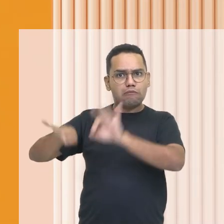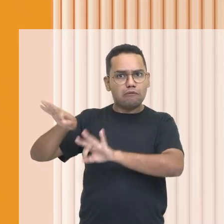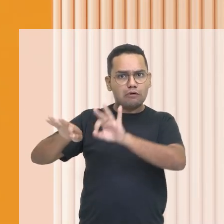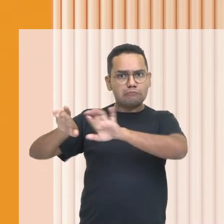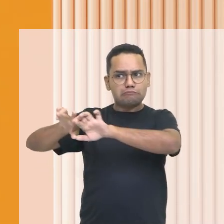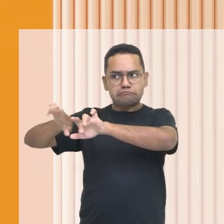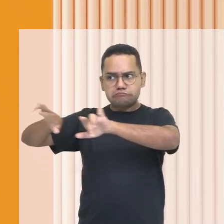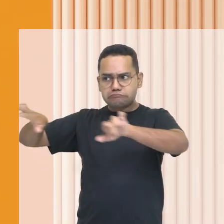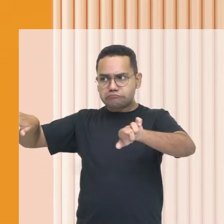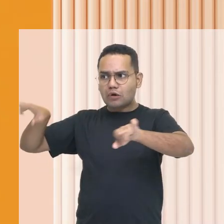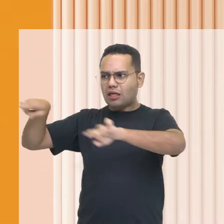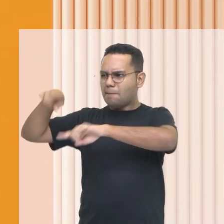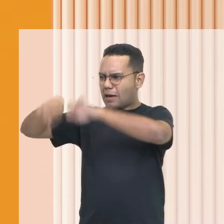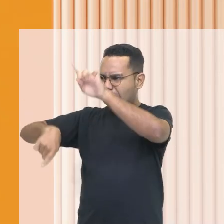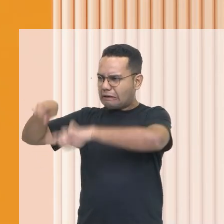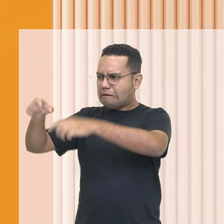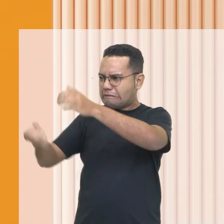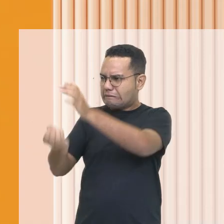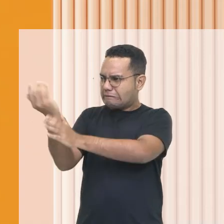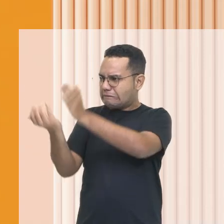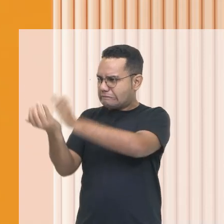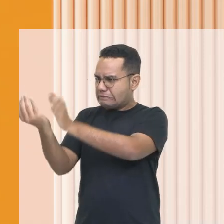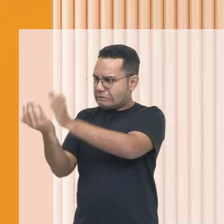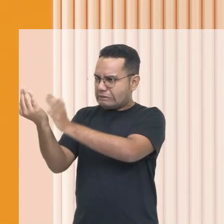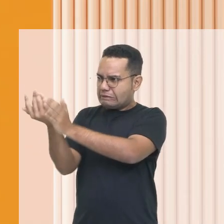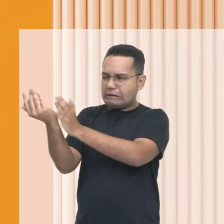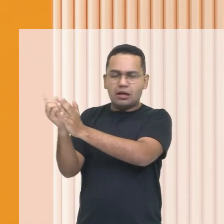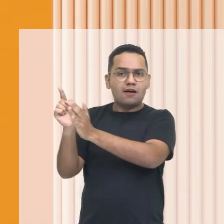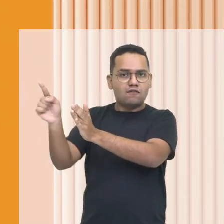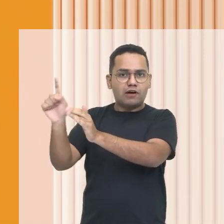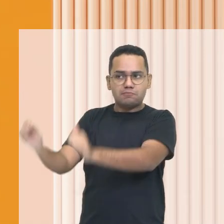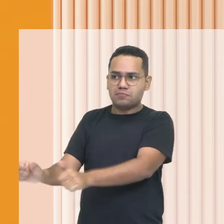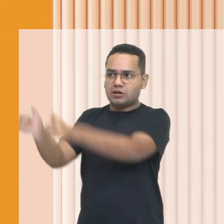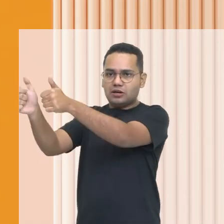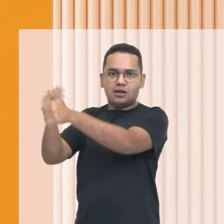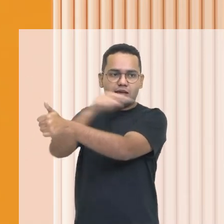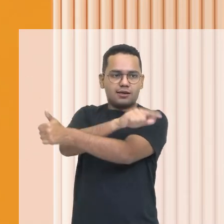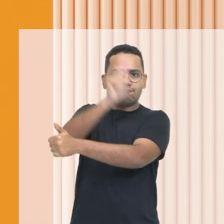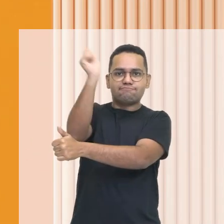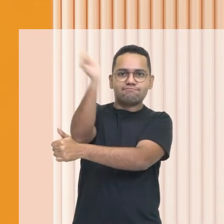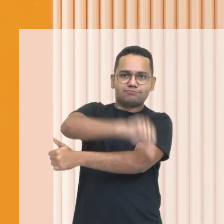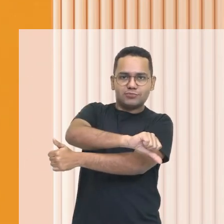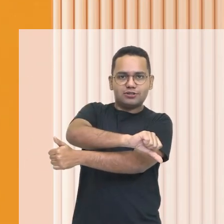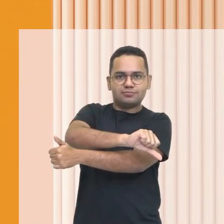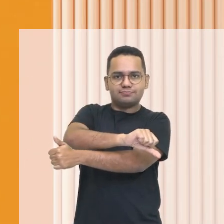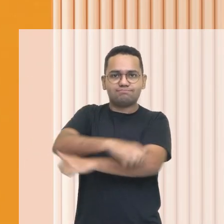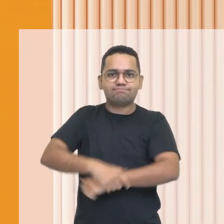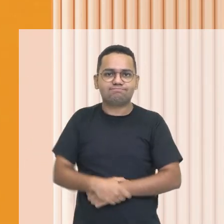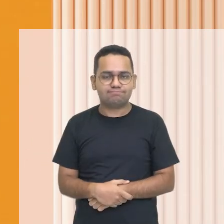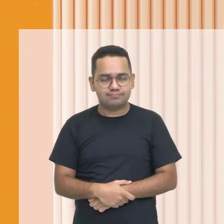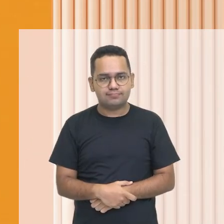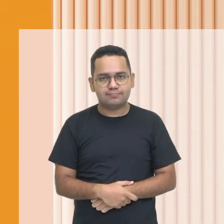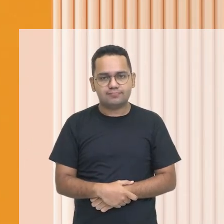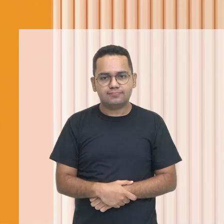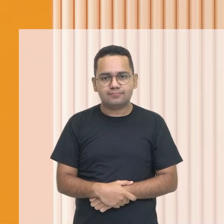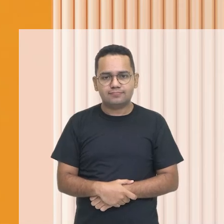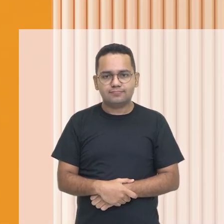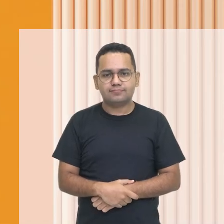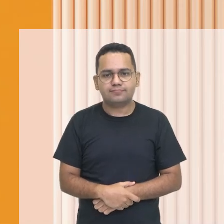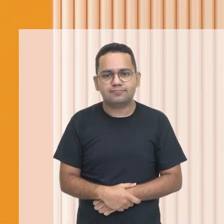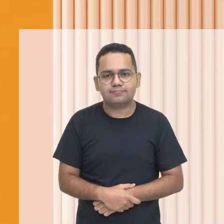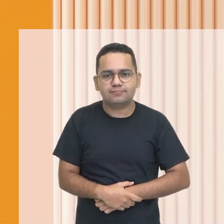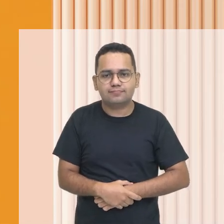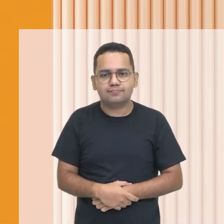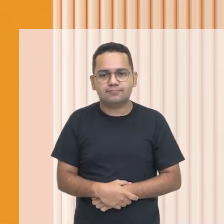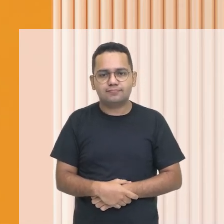essa geração de riqueza que houve durante o ciclo econômico da borracha na região amazônica. E olha só, para